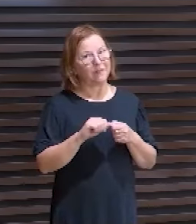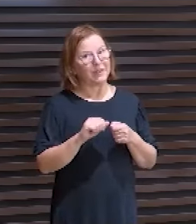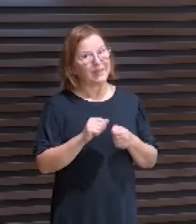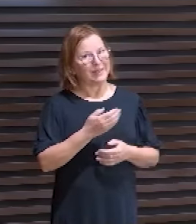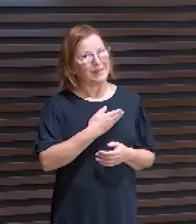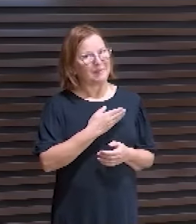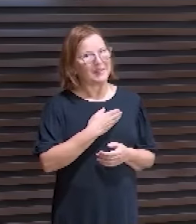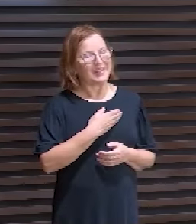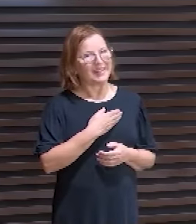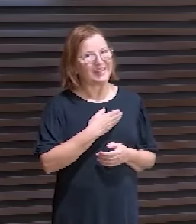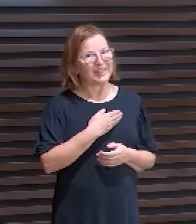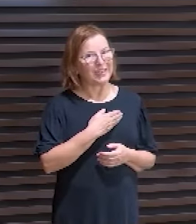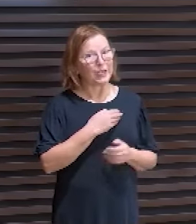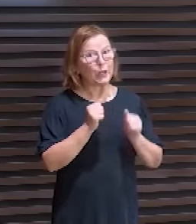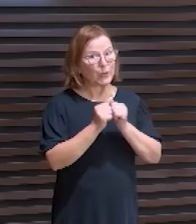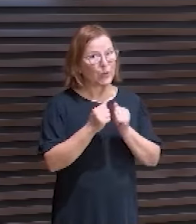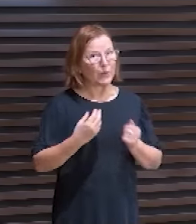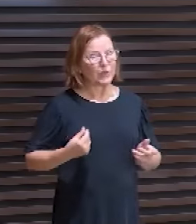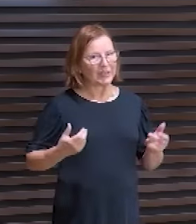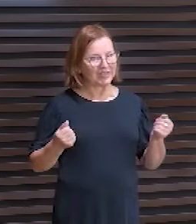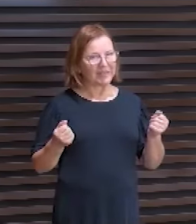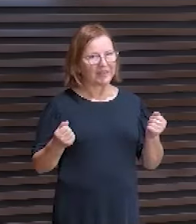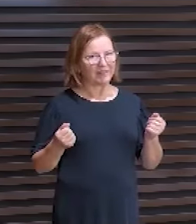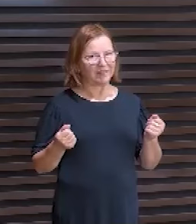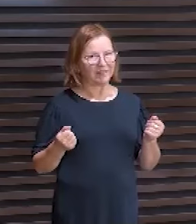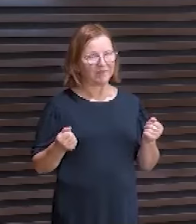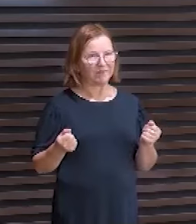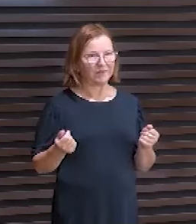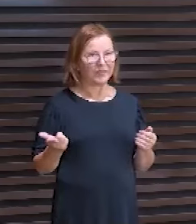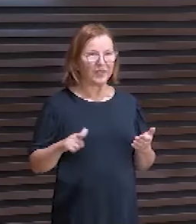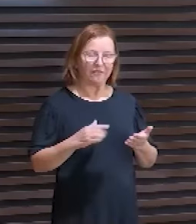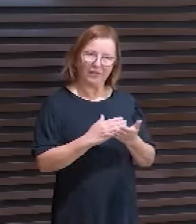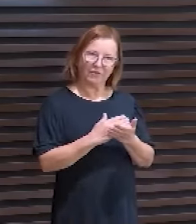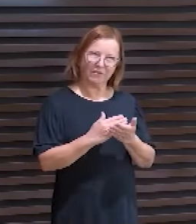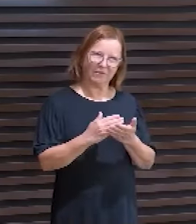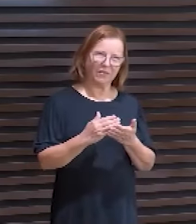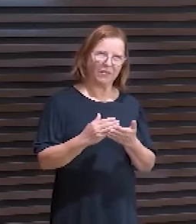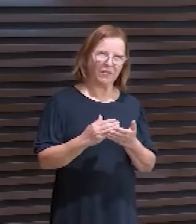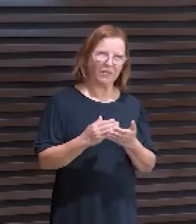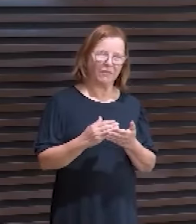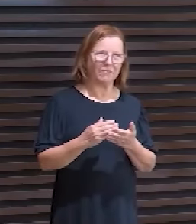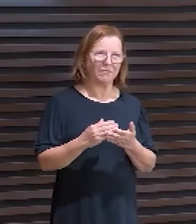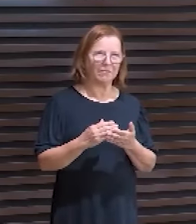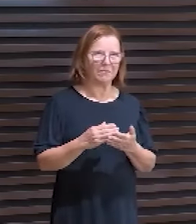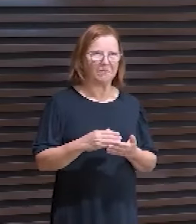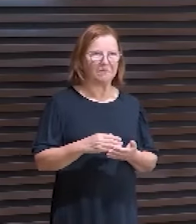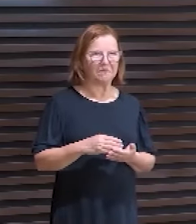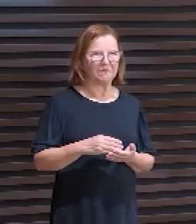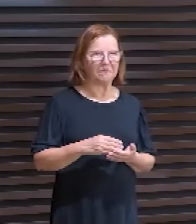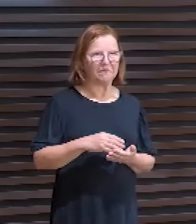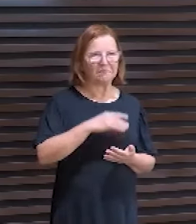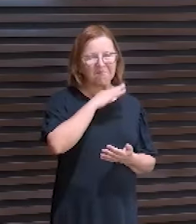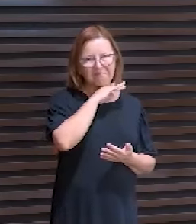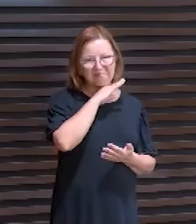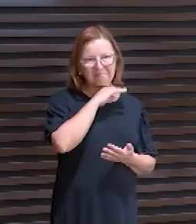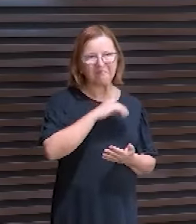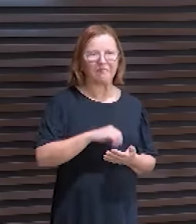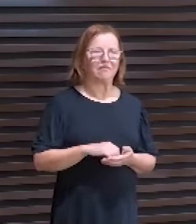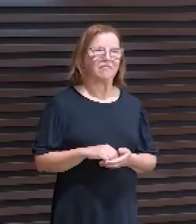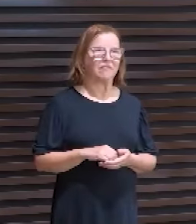amigos com dinheiro de origem iníqua eu entendo que essa passagem diz que nós devemos ser